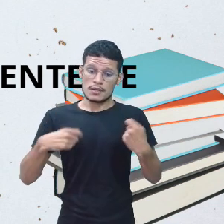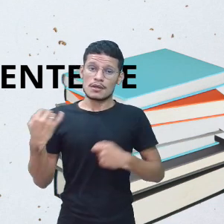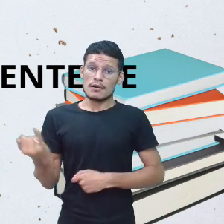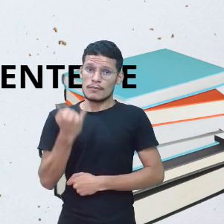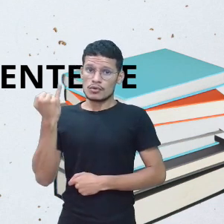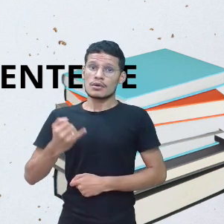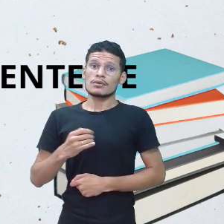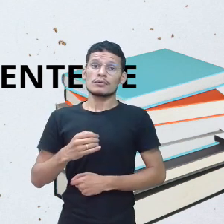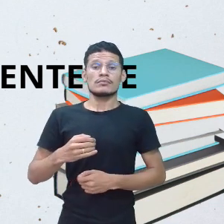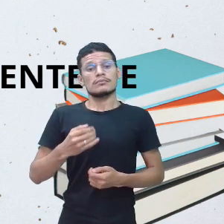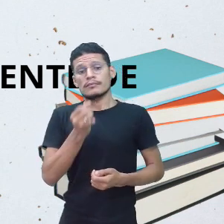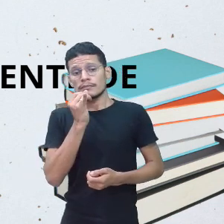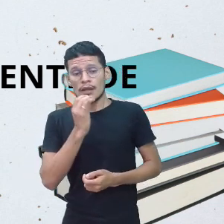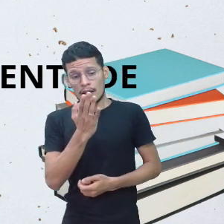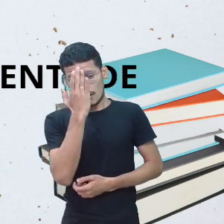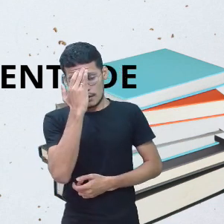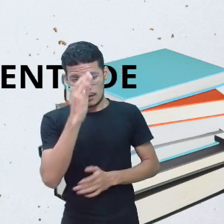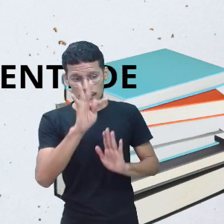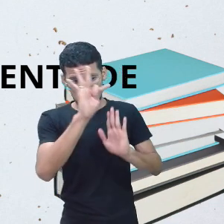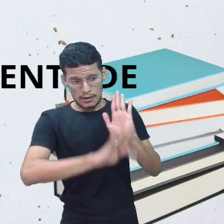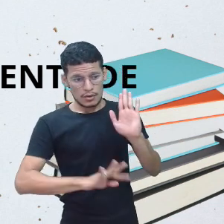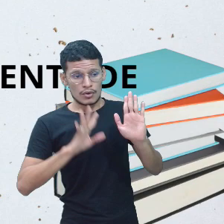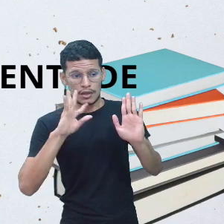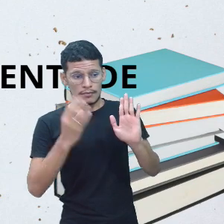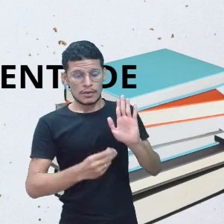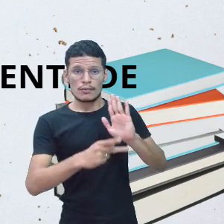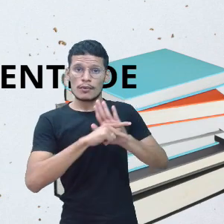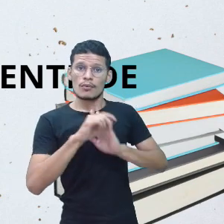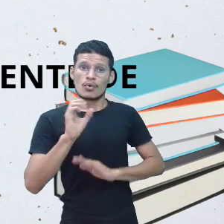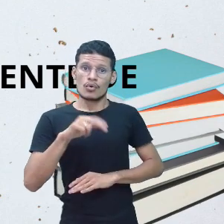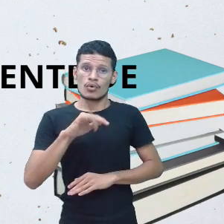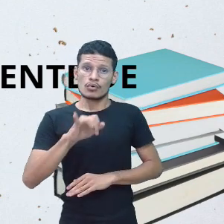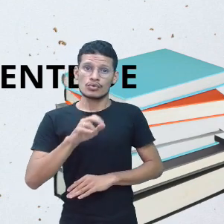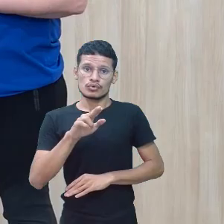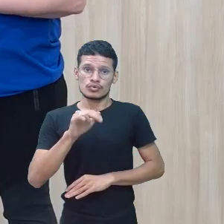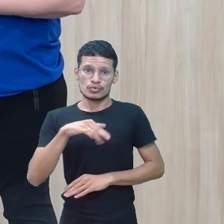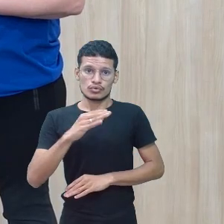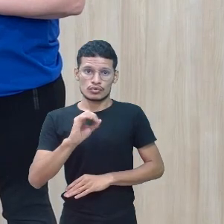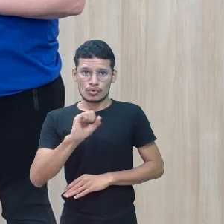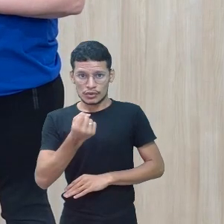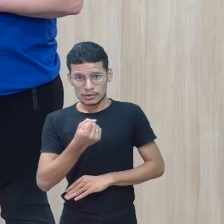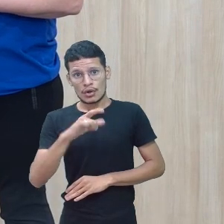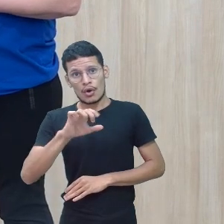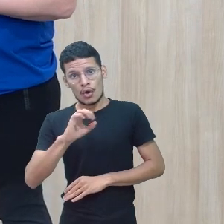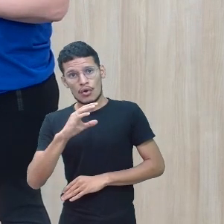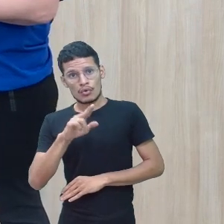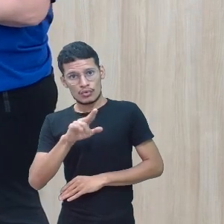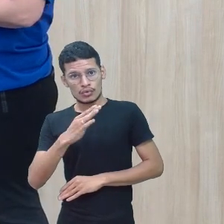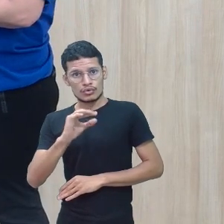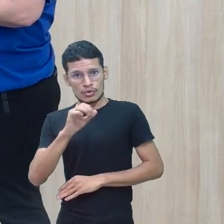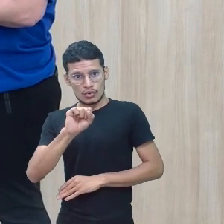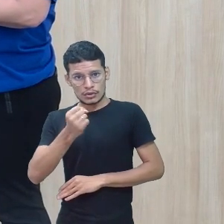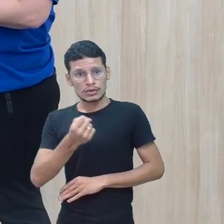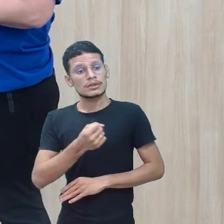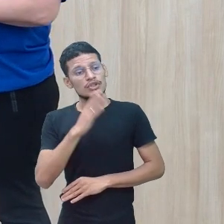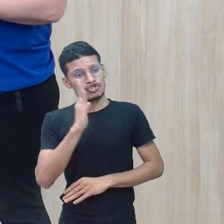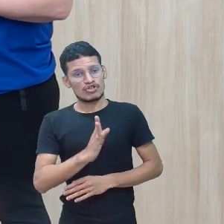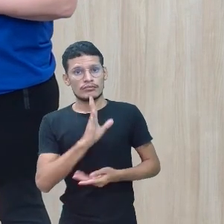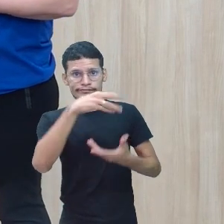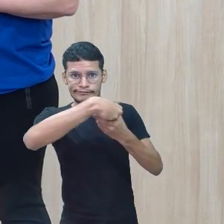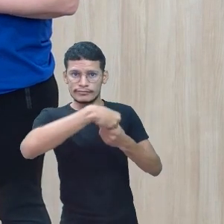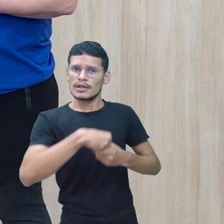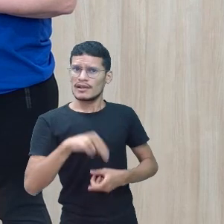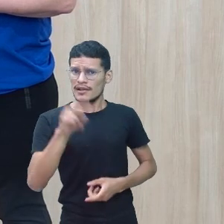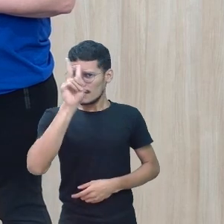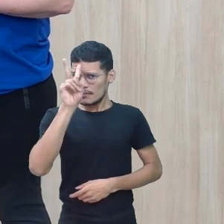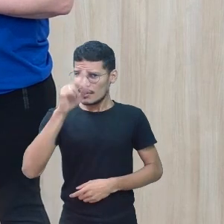o conhecimento das conjunções e locuções correspondentes. Vocês lembram que eu coloquei